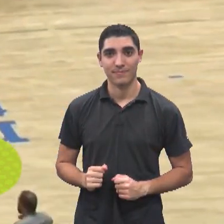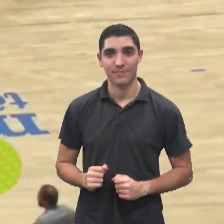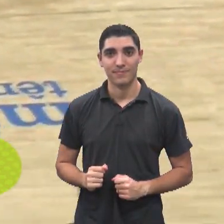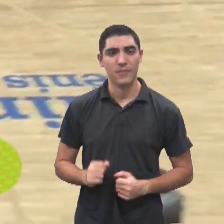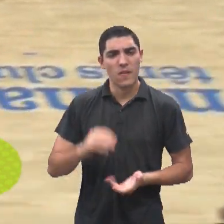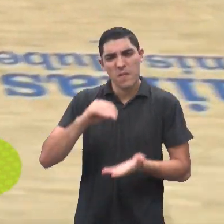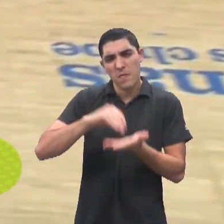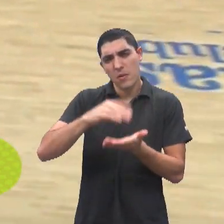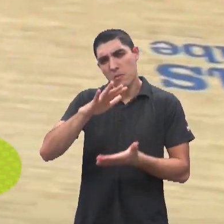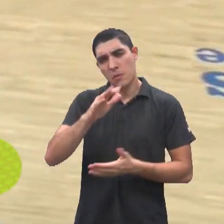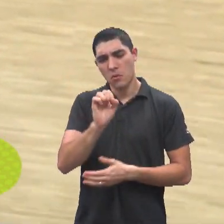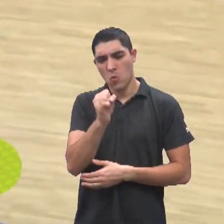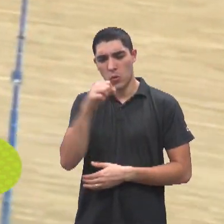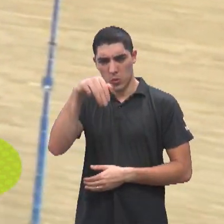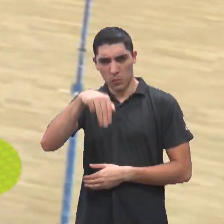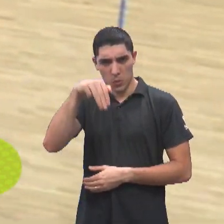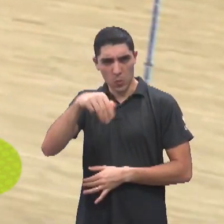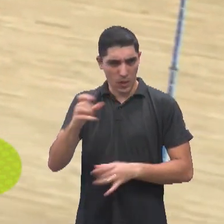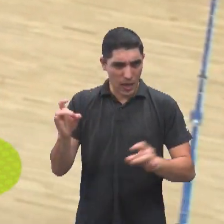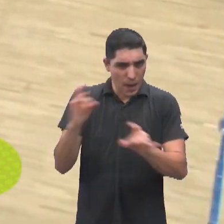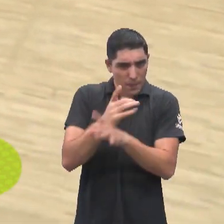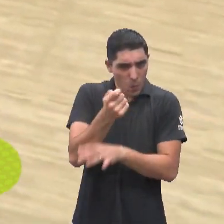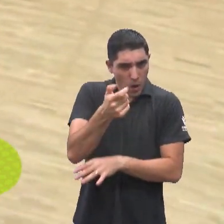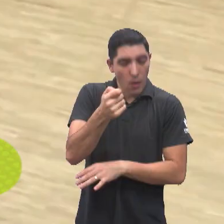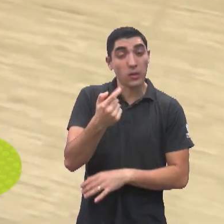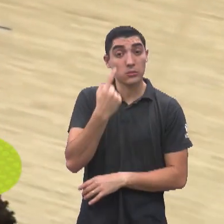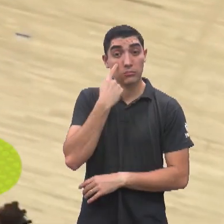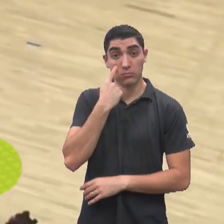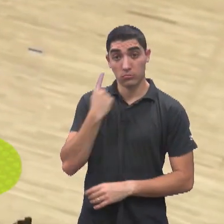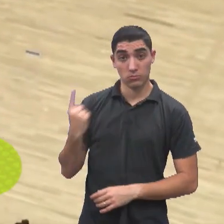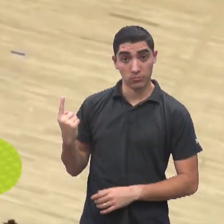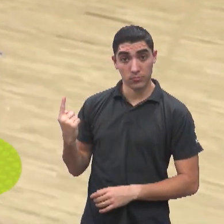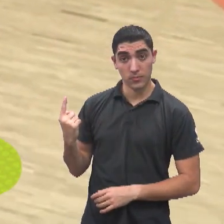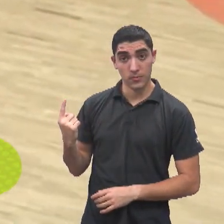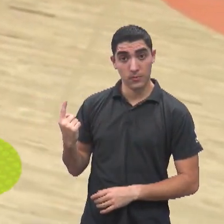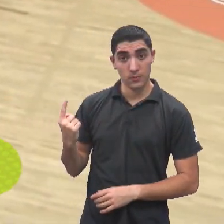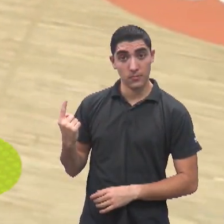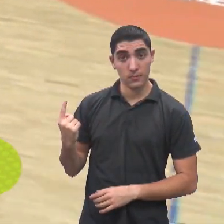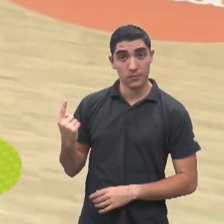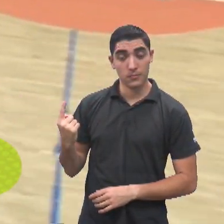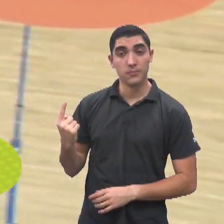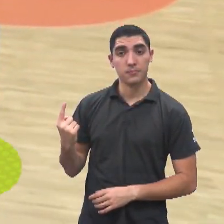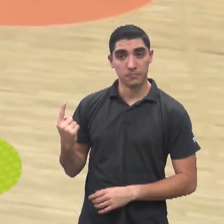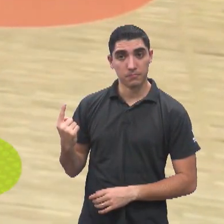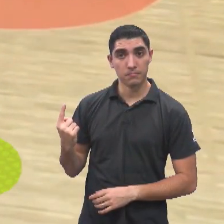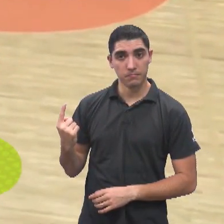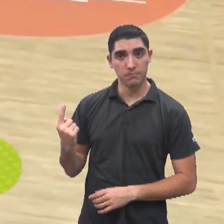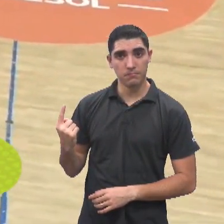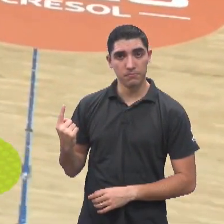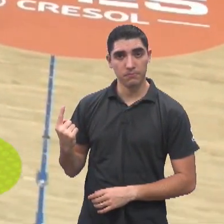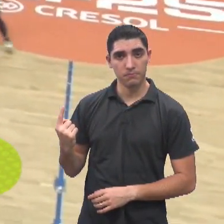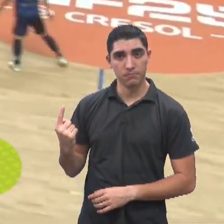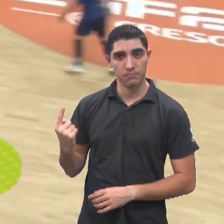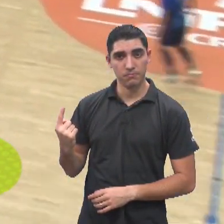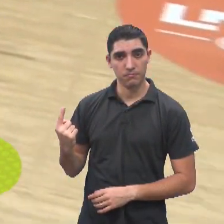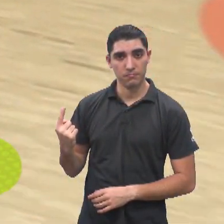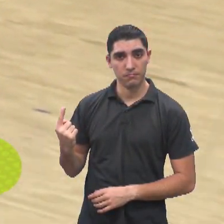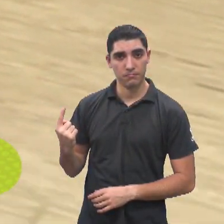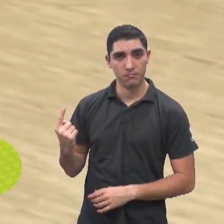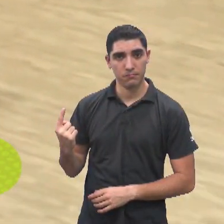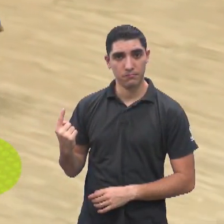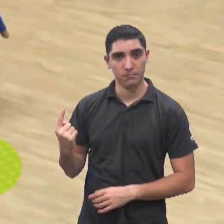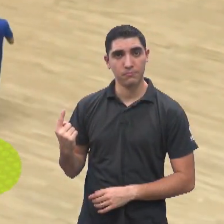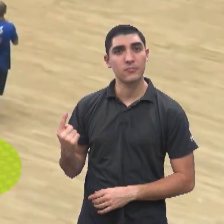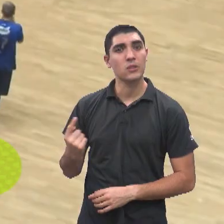Restando pouco mais de 8 para acabar o jogo, David de novo fez outra defesaça. Depois do passe pelo meio, Pintinho embaixo do gol